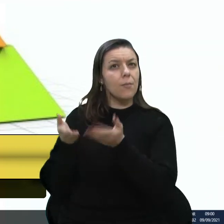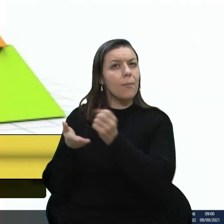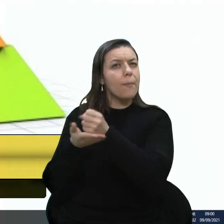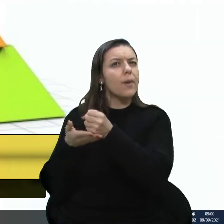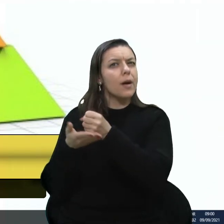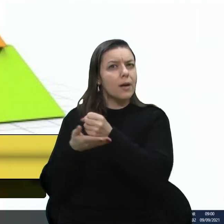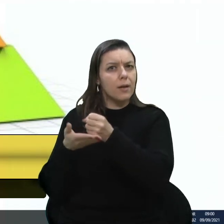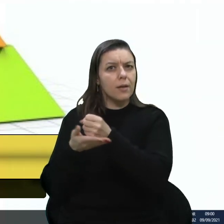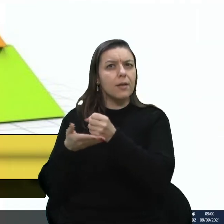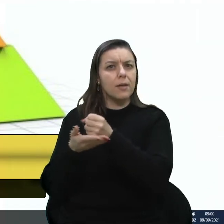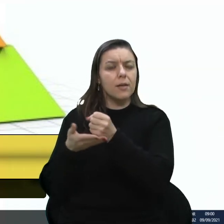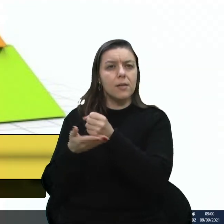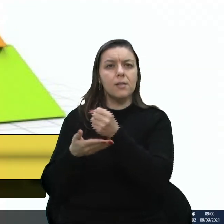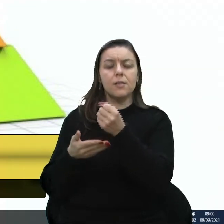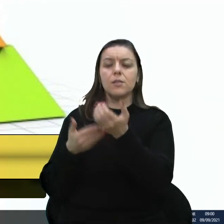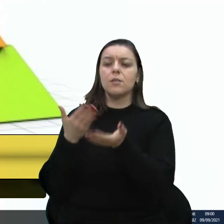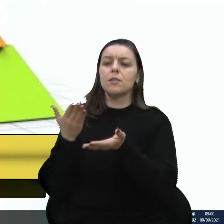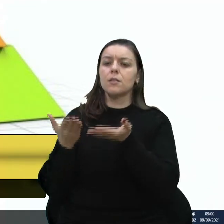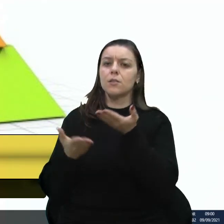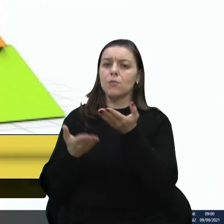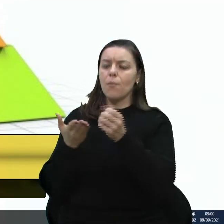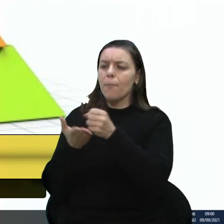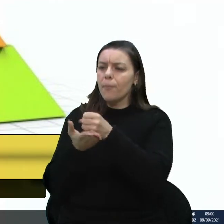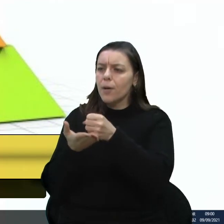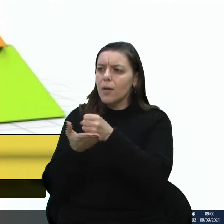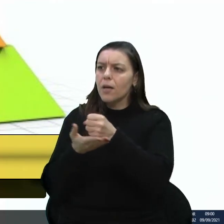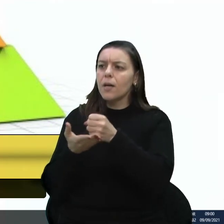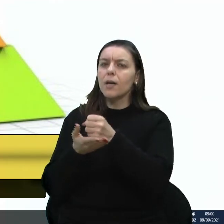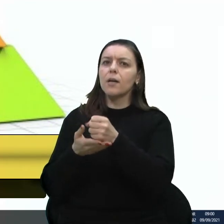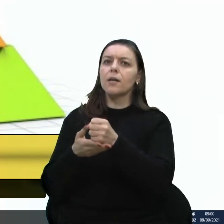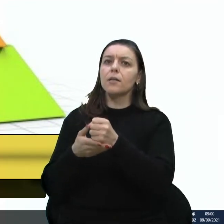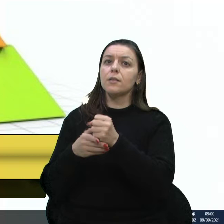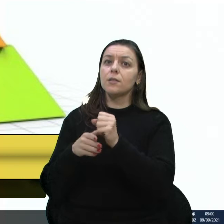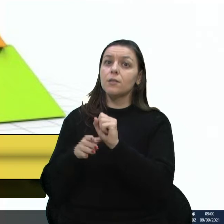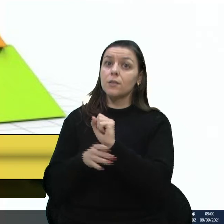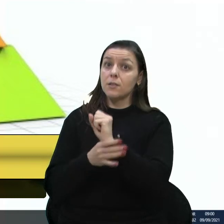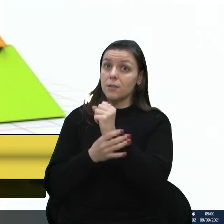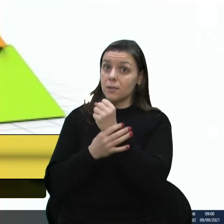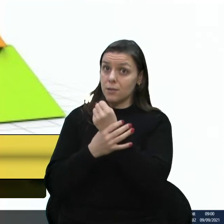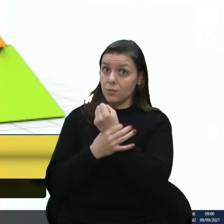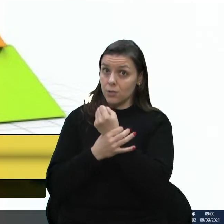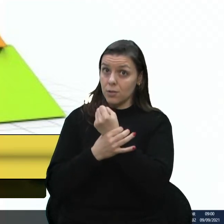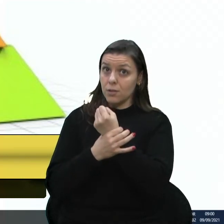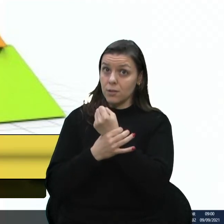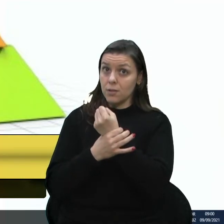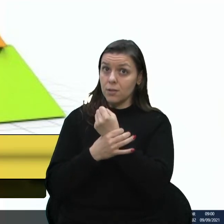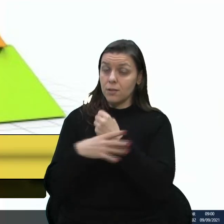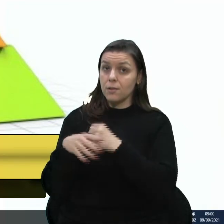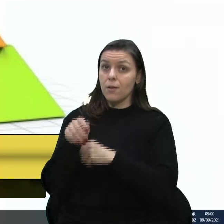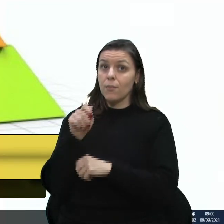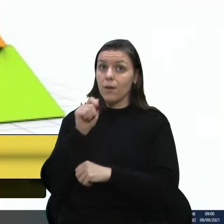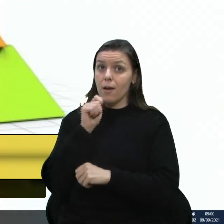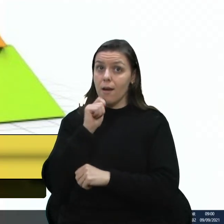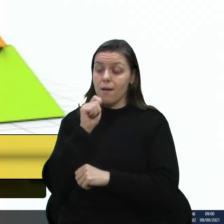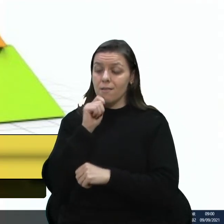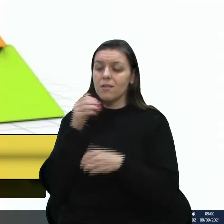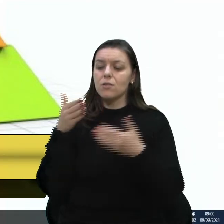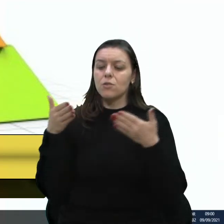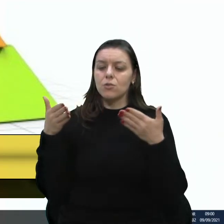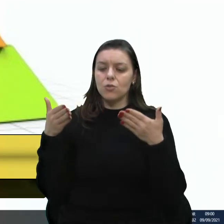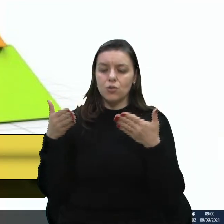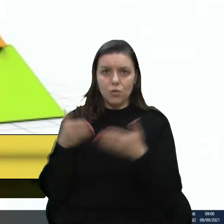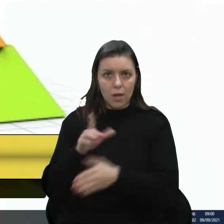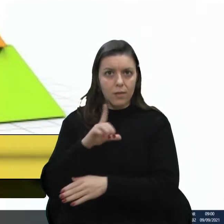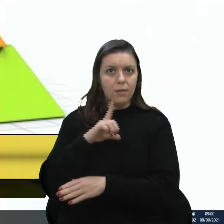os serviços mais básicos, que são os serviços de prevenção, ao qual já existe a